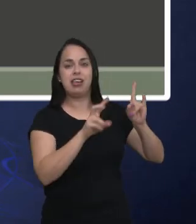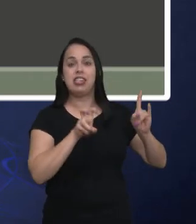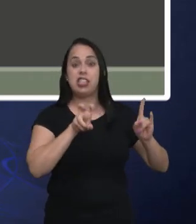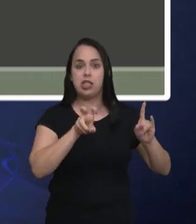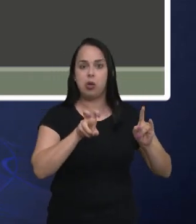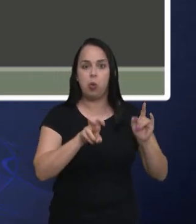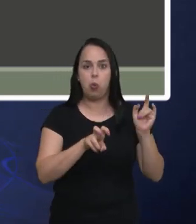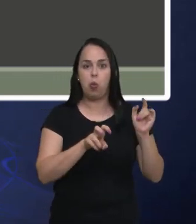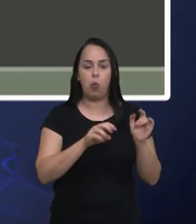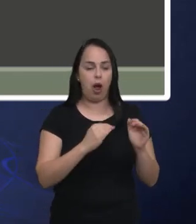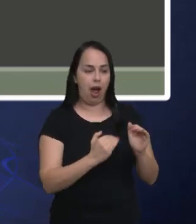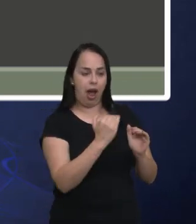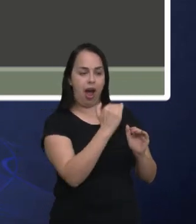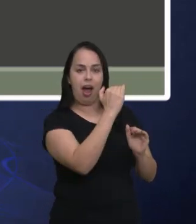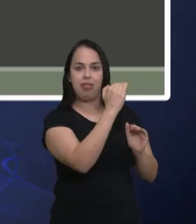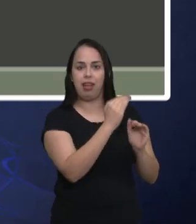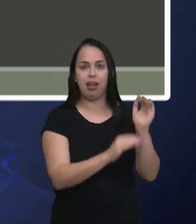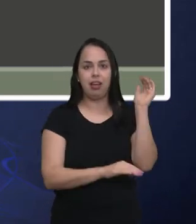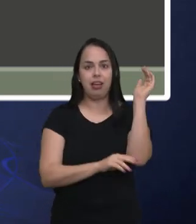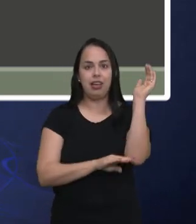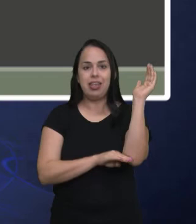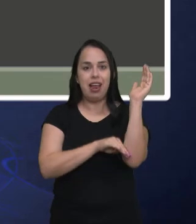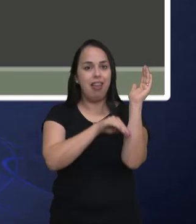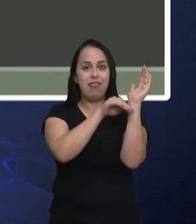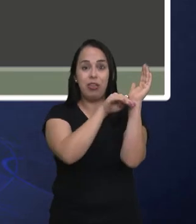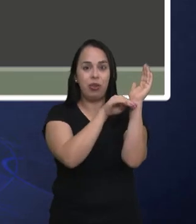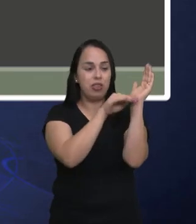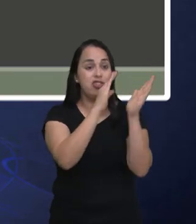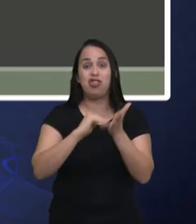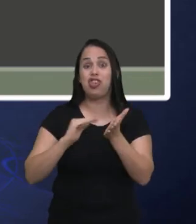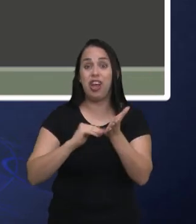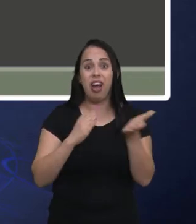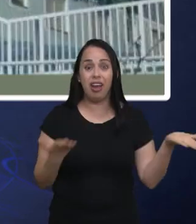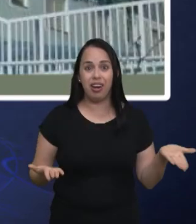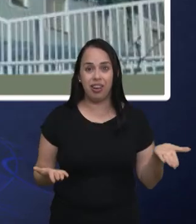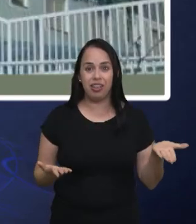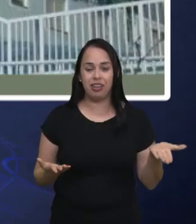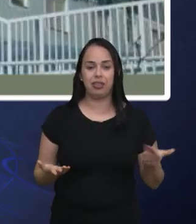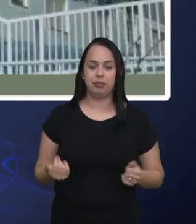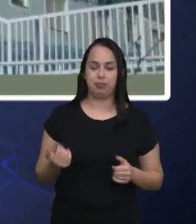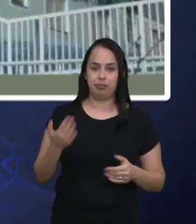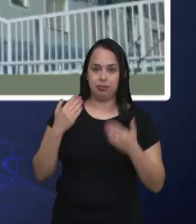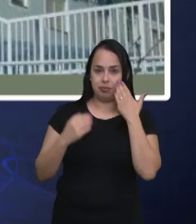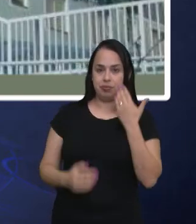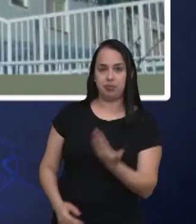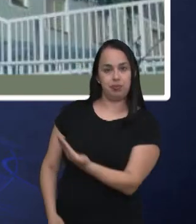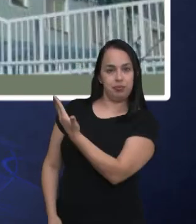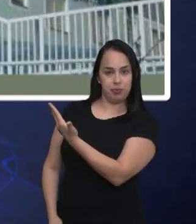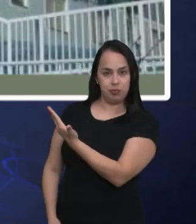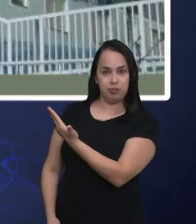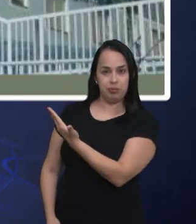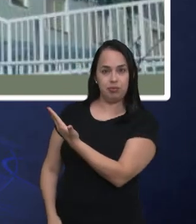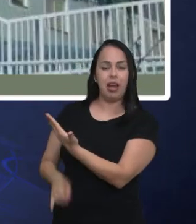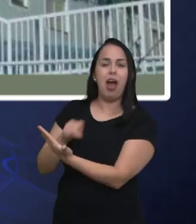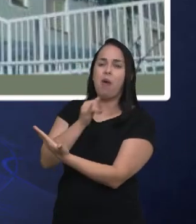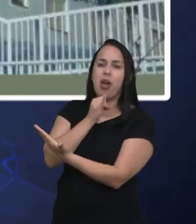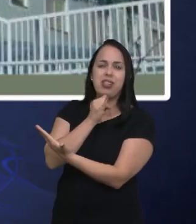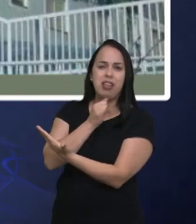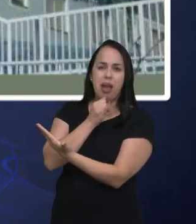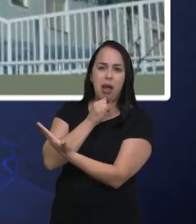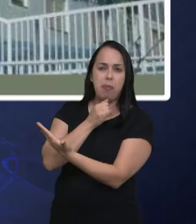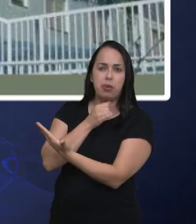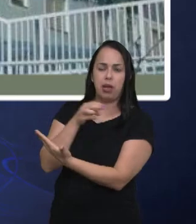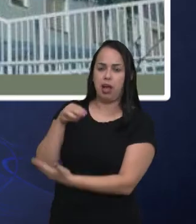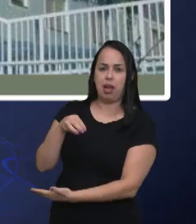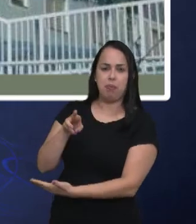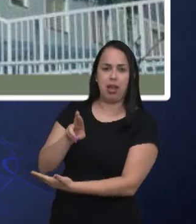elevador. Quer excluir o elevador. Tá? Olha aqui, esse é um exemplo. Pode passar. Esse aqui é um exemplo lá do MRV